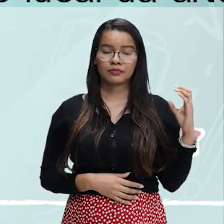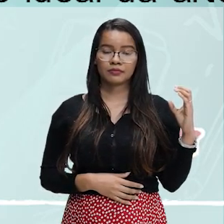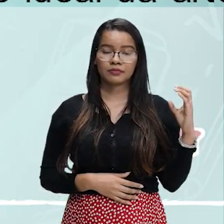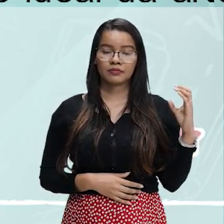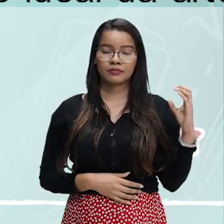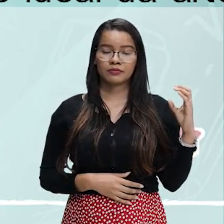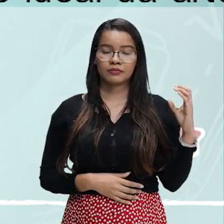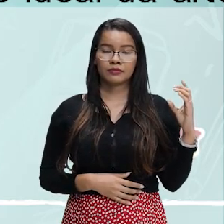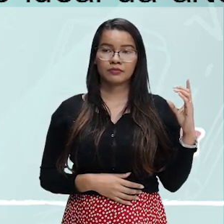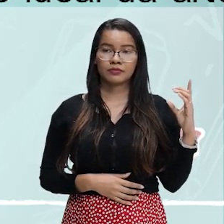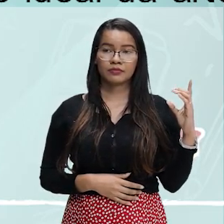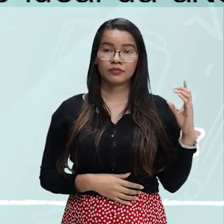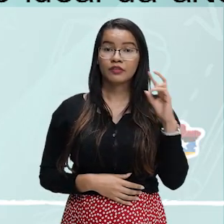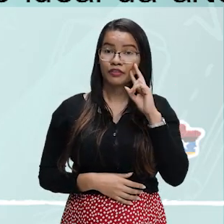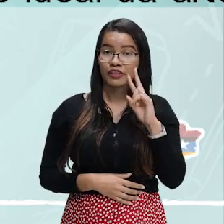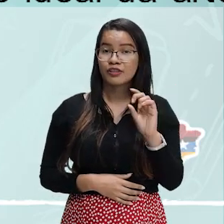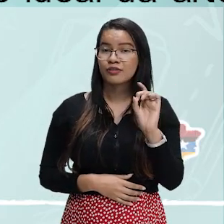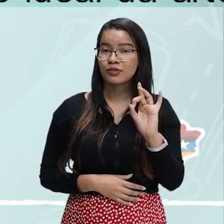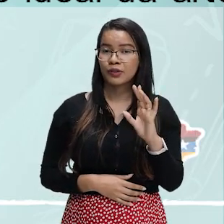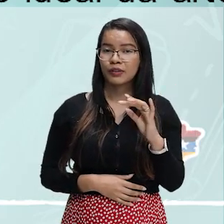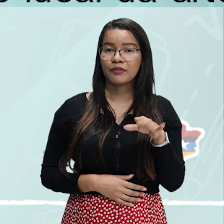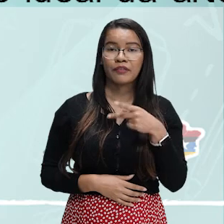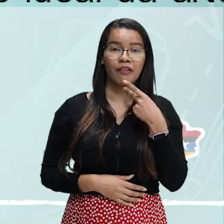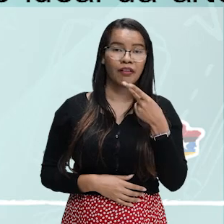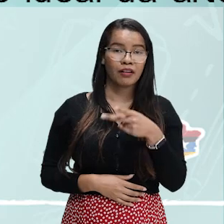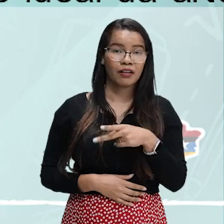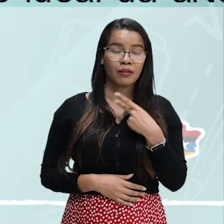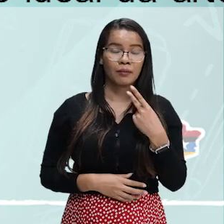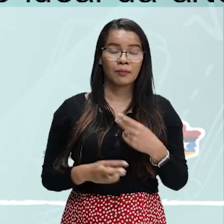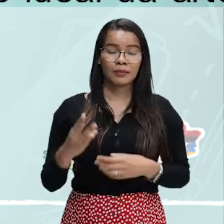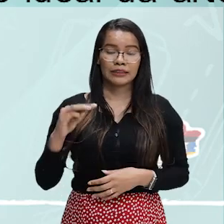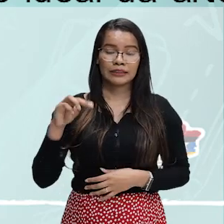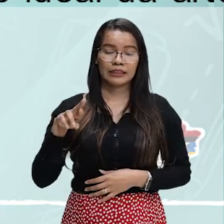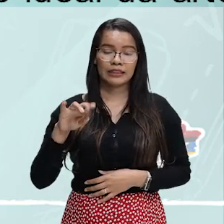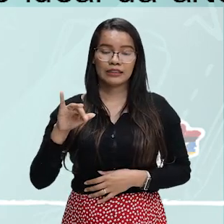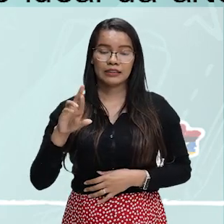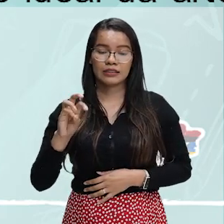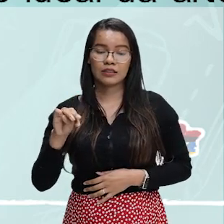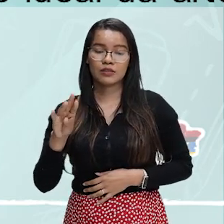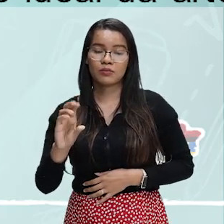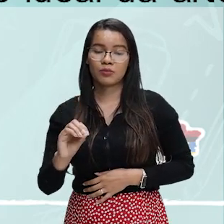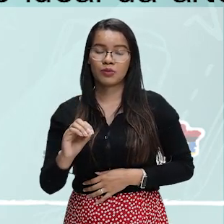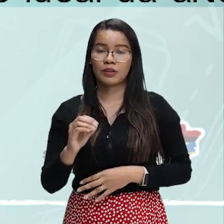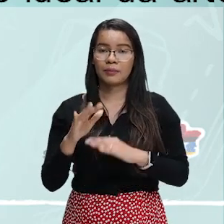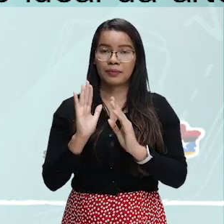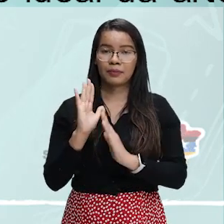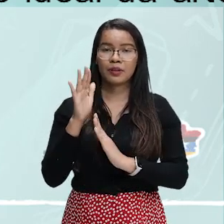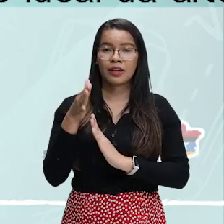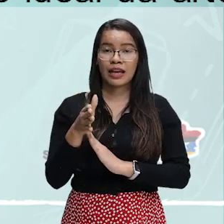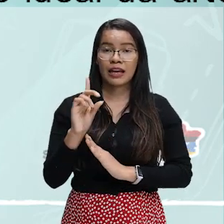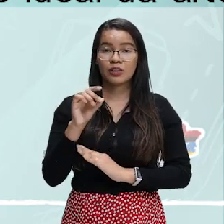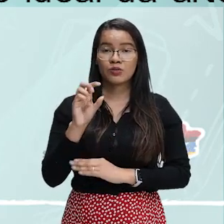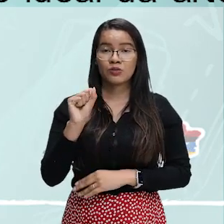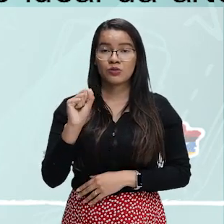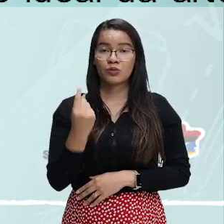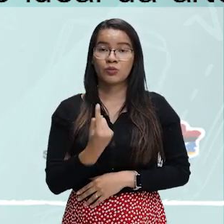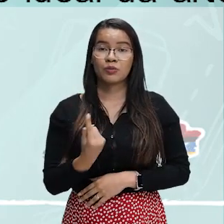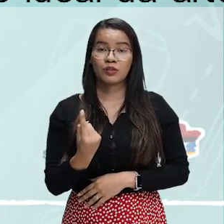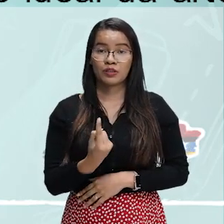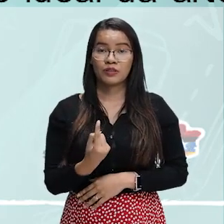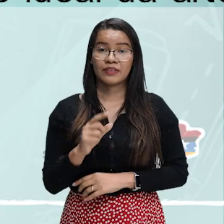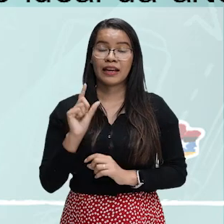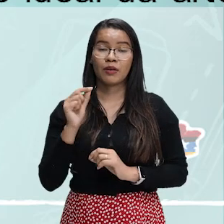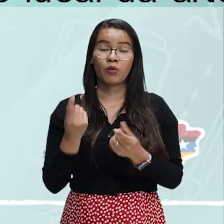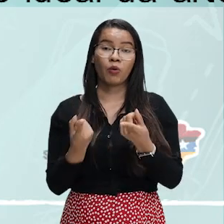ideal da arte pela arte. Olha só, aqui eu já estou falando. Maneirismo é um jeito particular. Predominância de subjetividade. Subjetividade